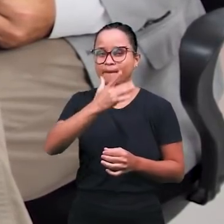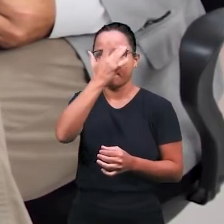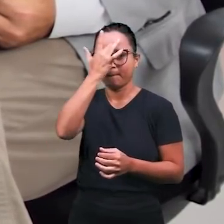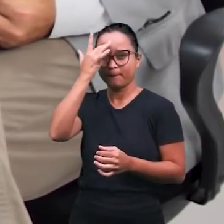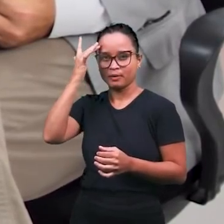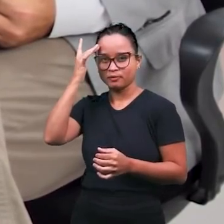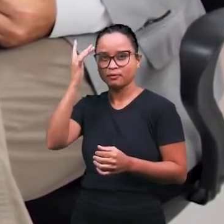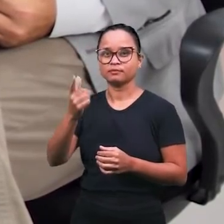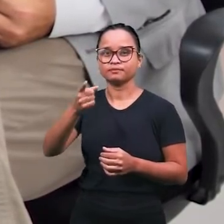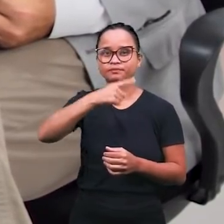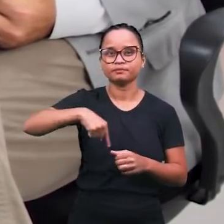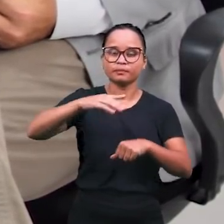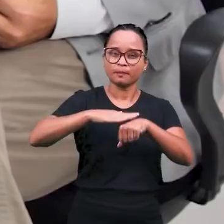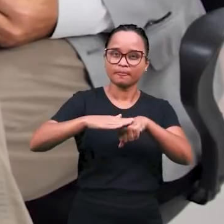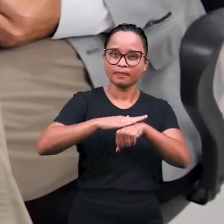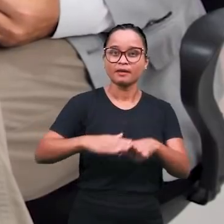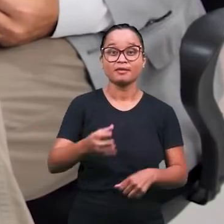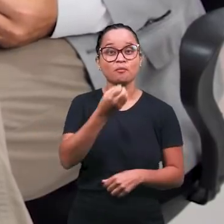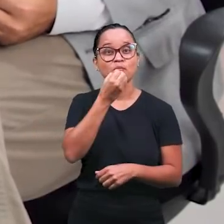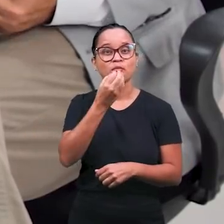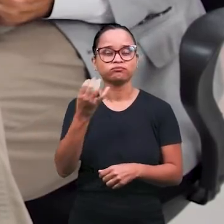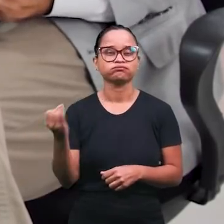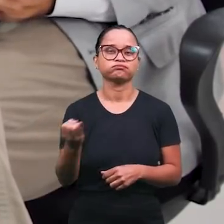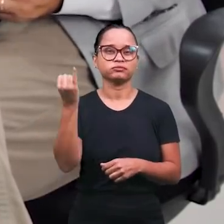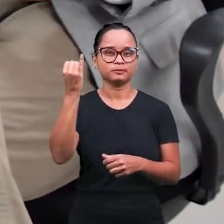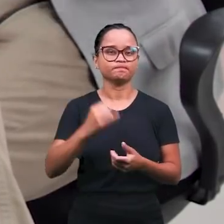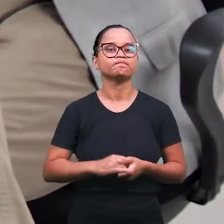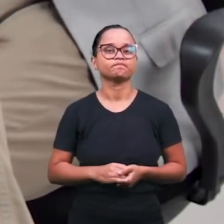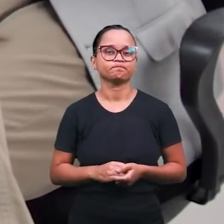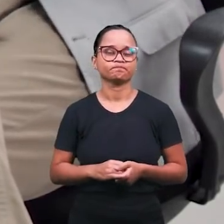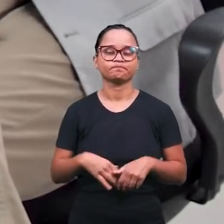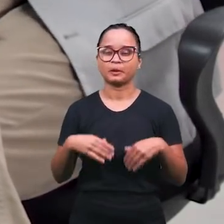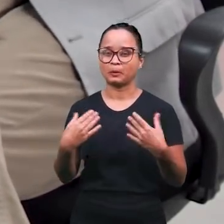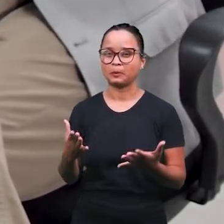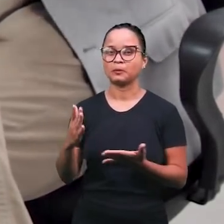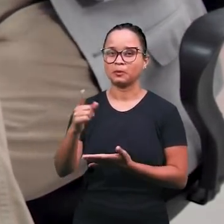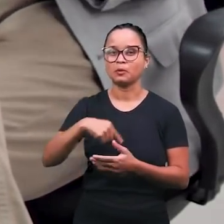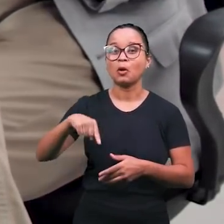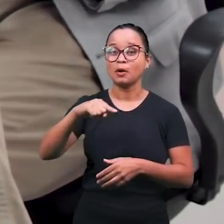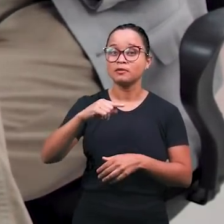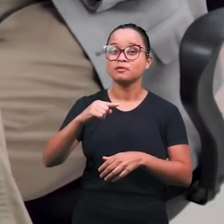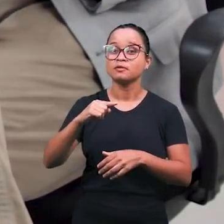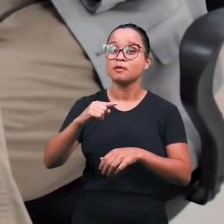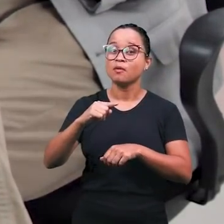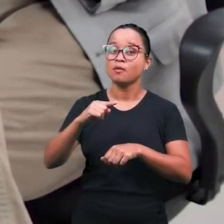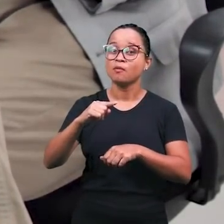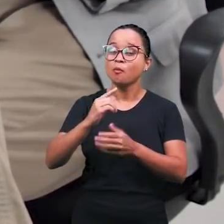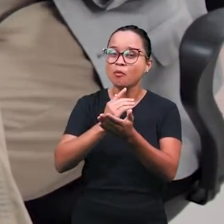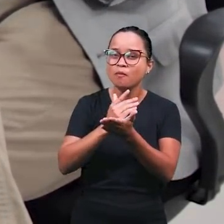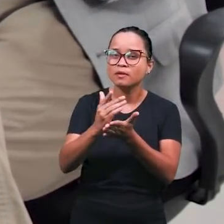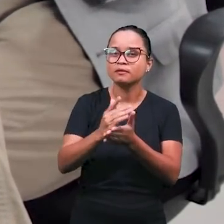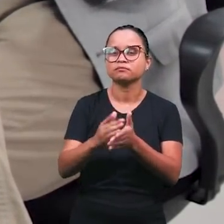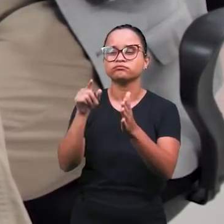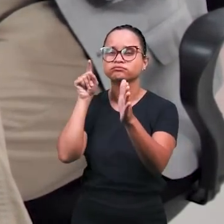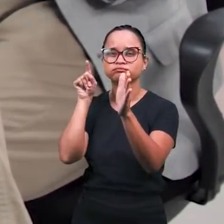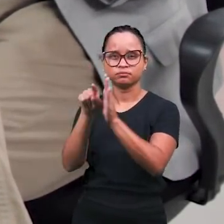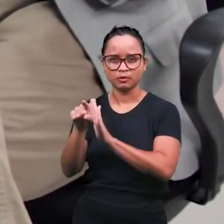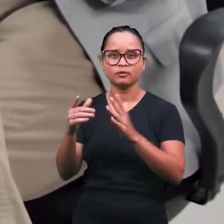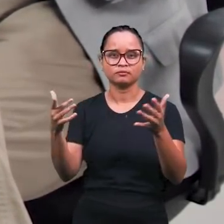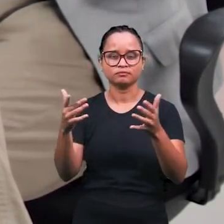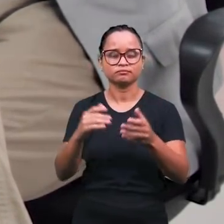as pessoas do que nós vamos falar aqui, Isso é muito importante. Muito bem, então vamos começar com